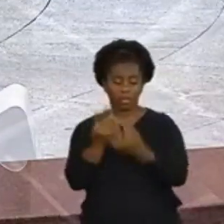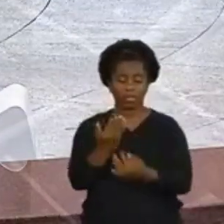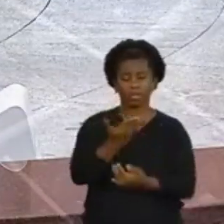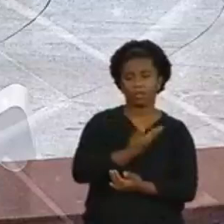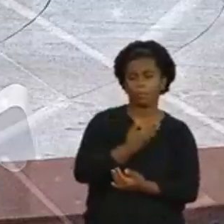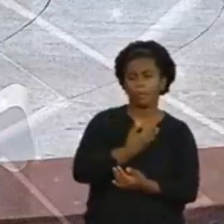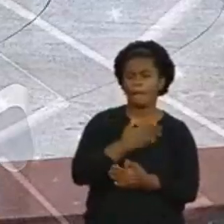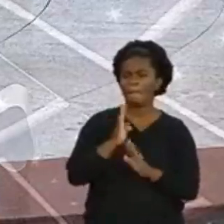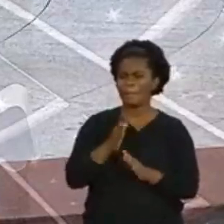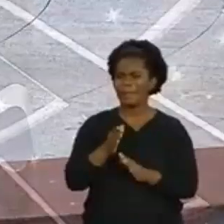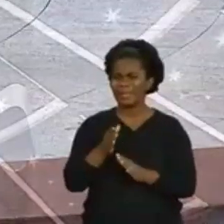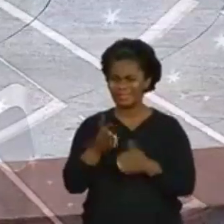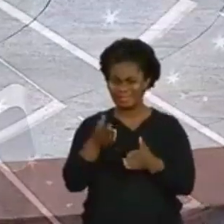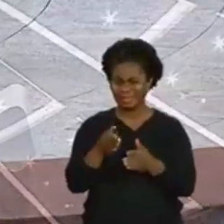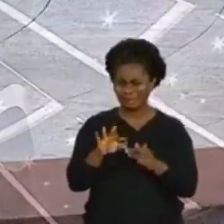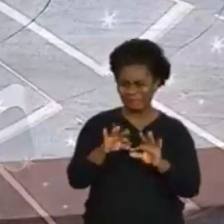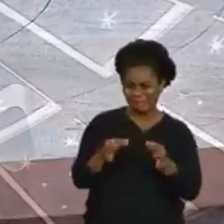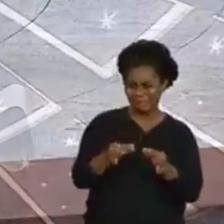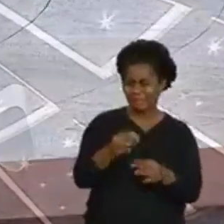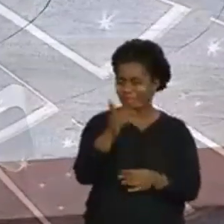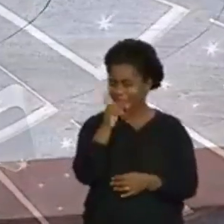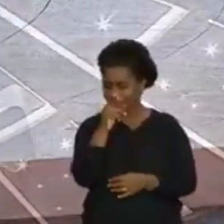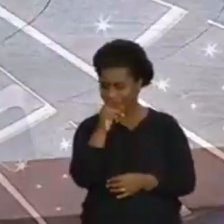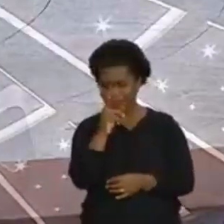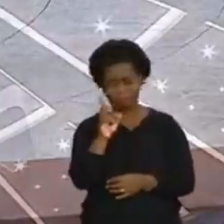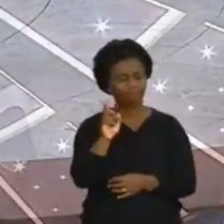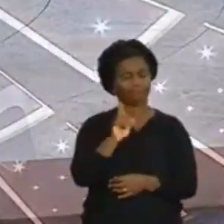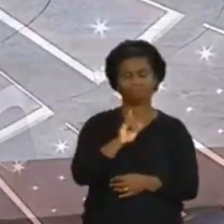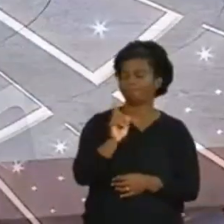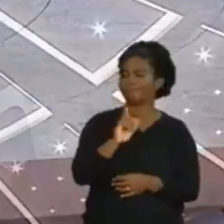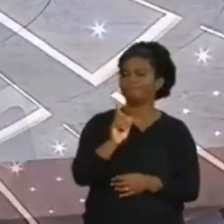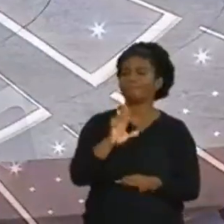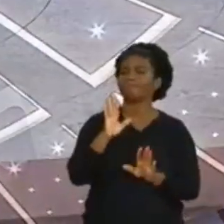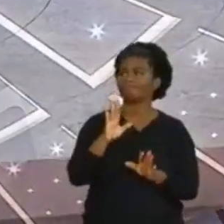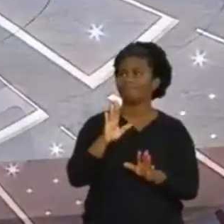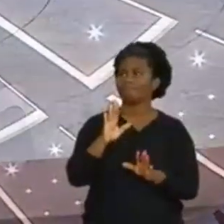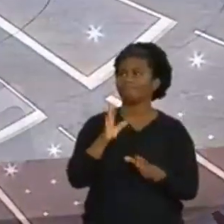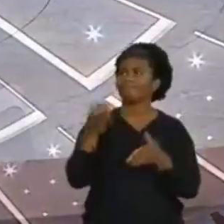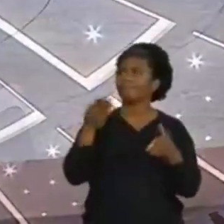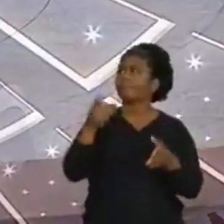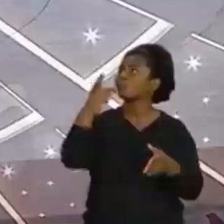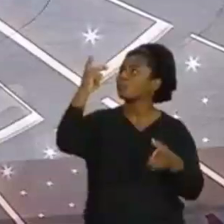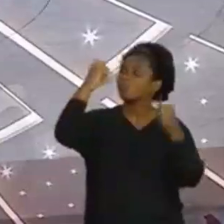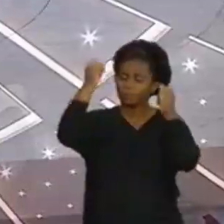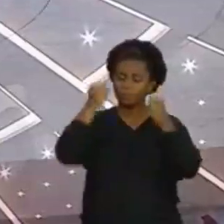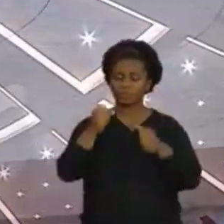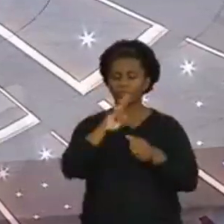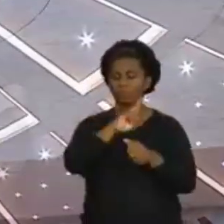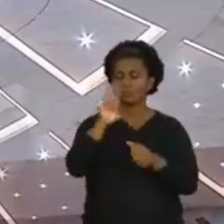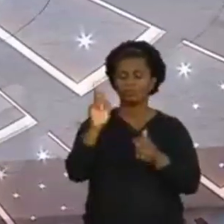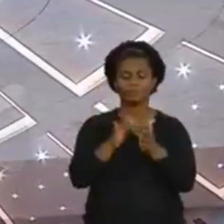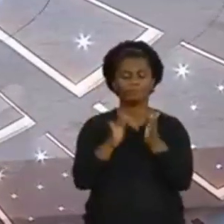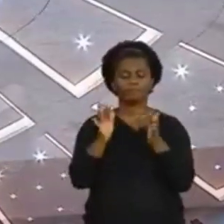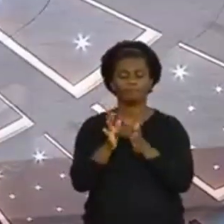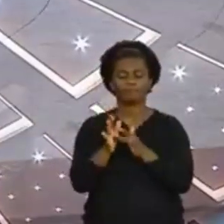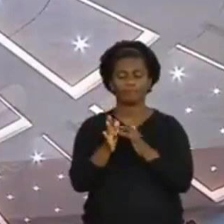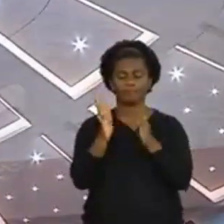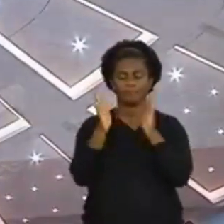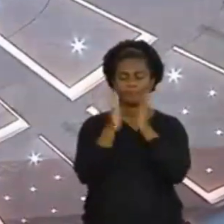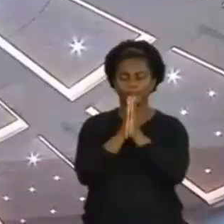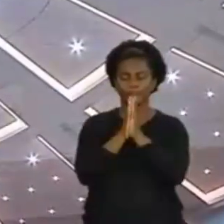chegue uma simples água, mas que chegue o teu poder, em nome de Jesus. Diga: meu Deus,